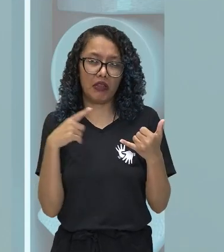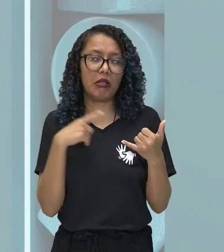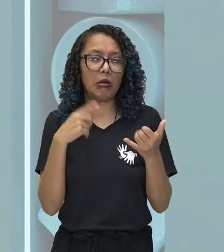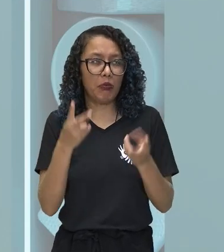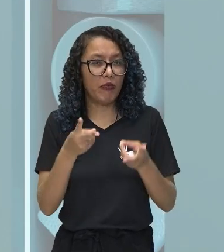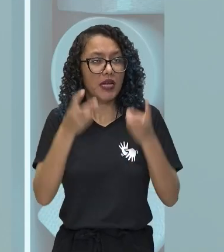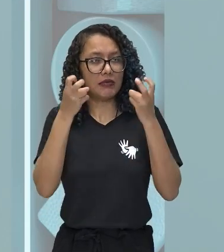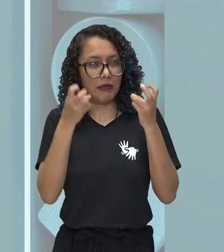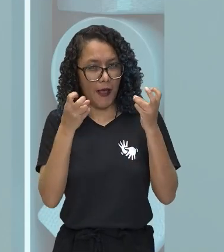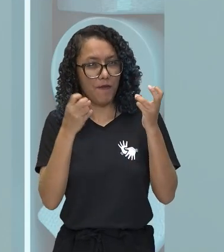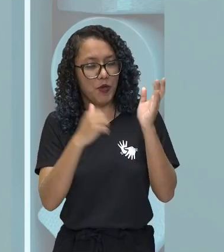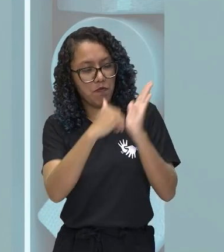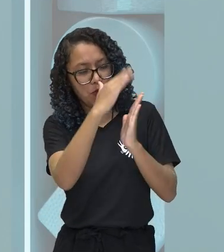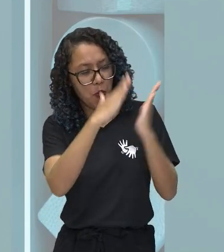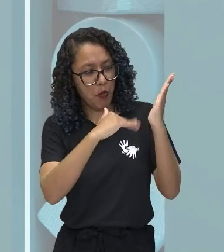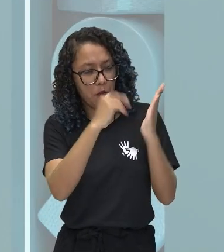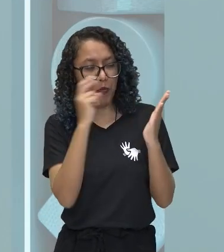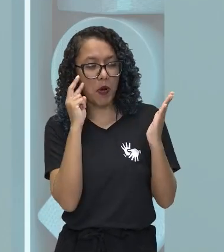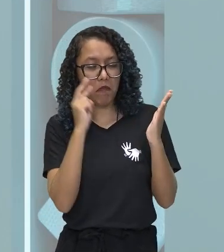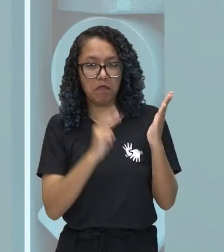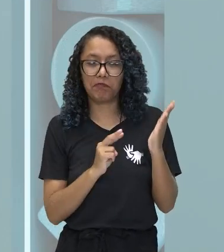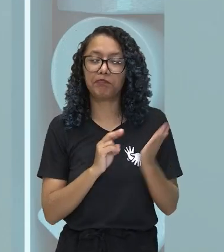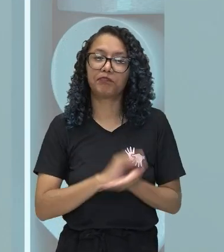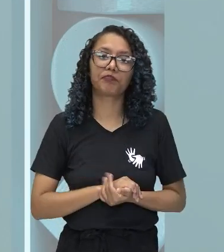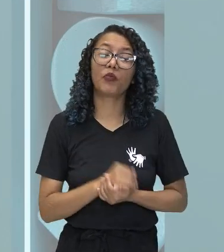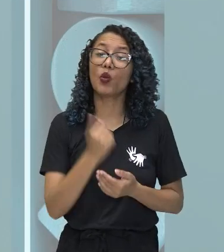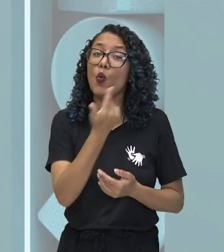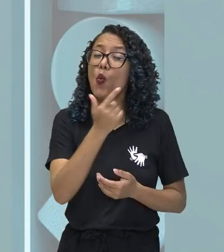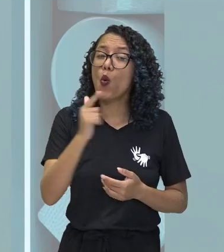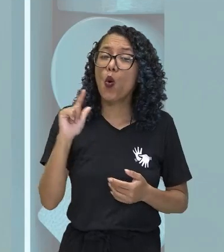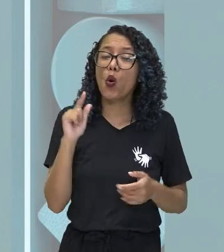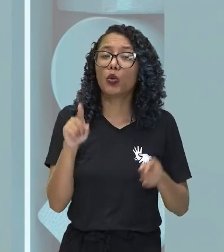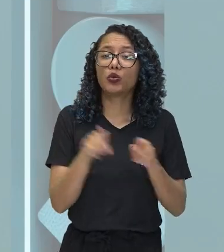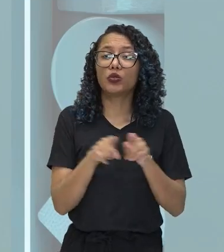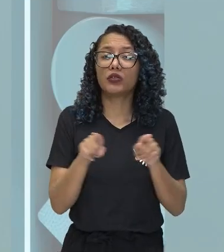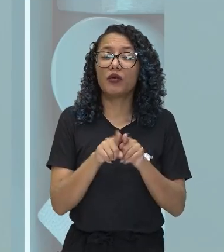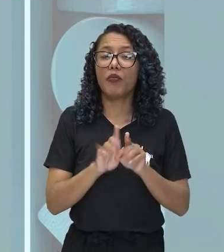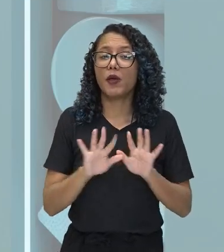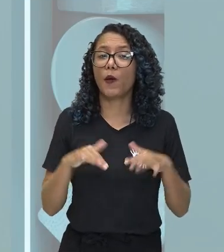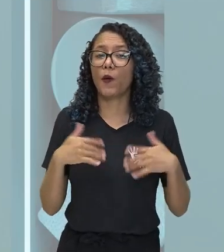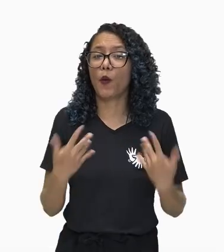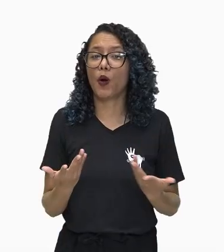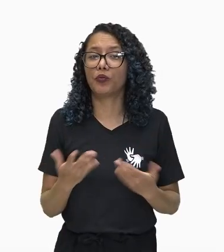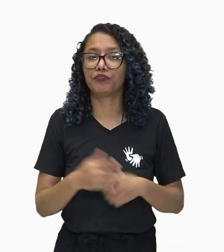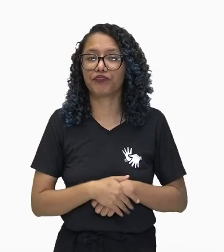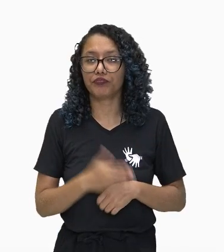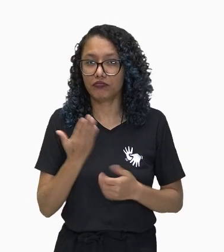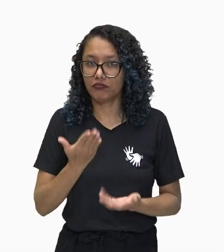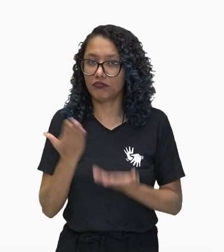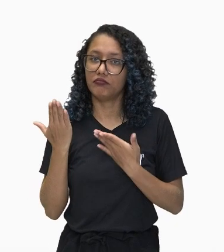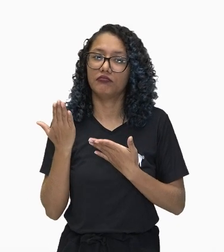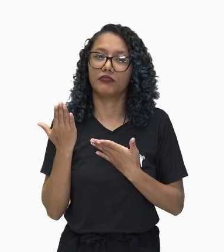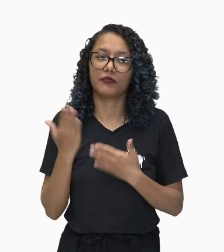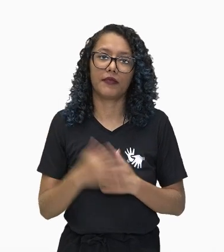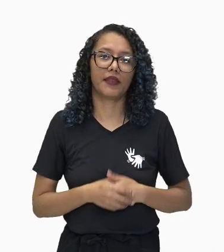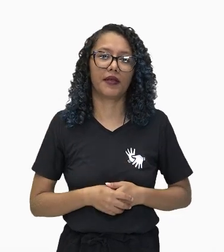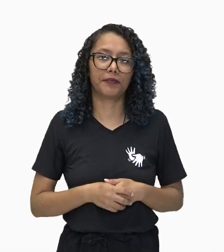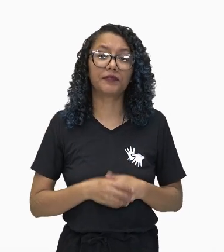artística. E a gente falou de um outro movimento artístico também, que foi o abstracionismo.